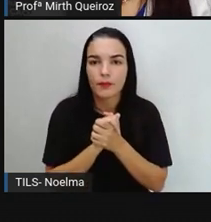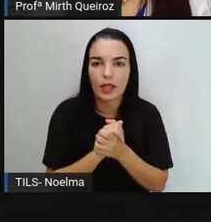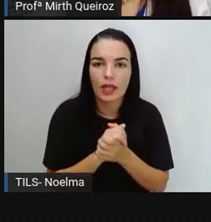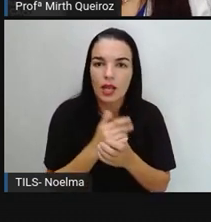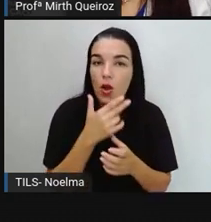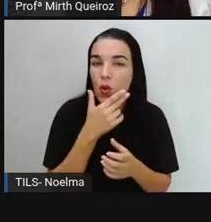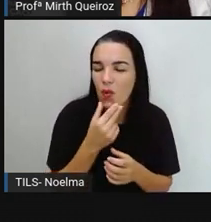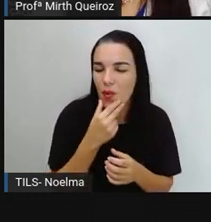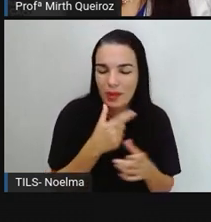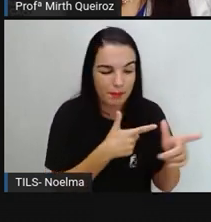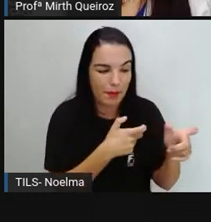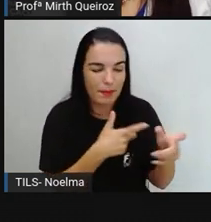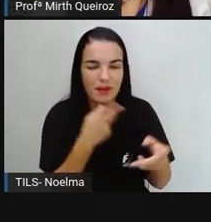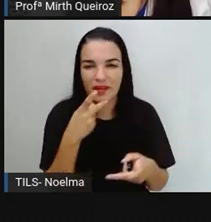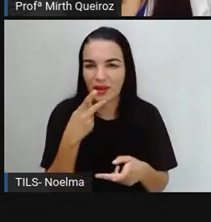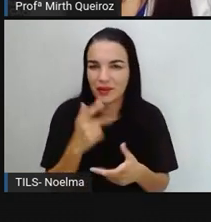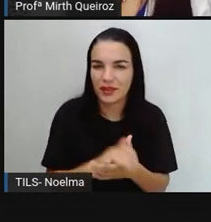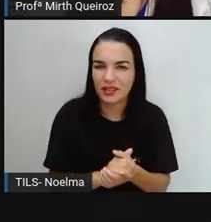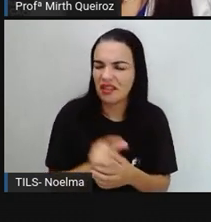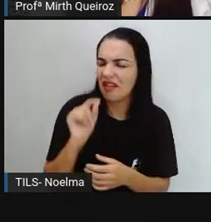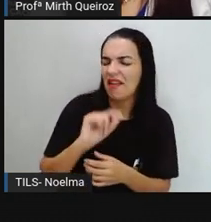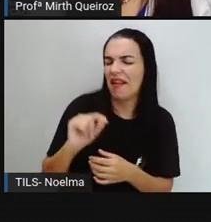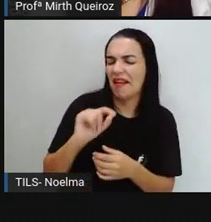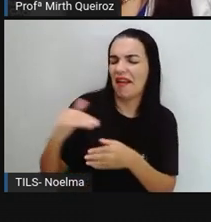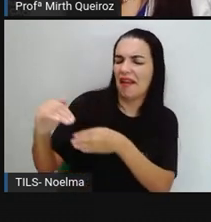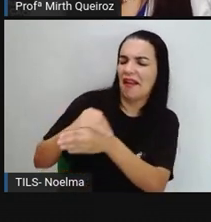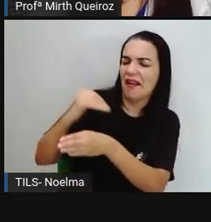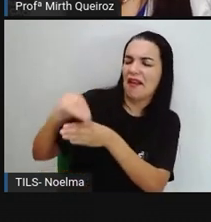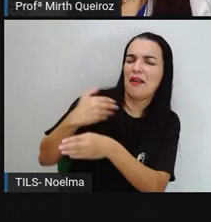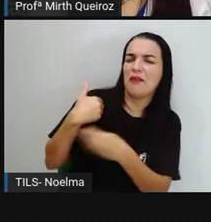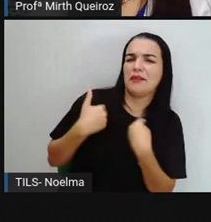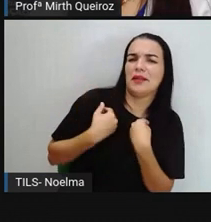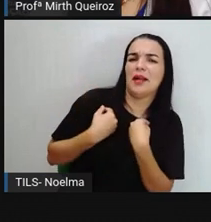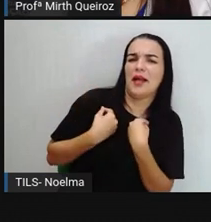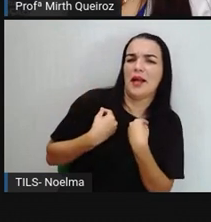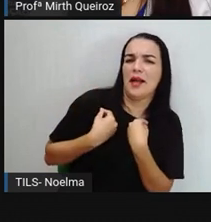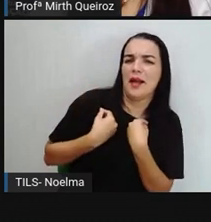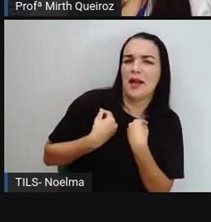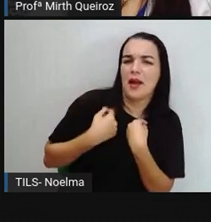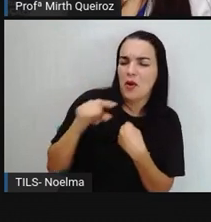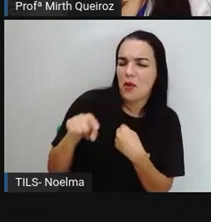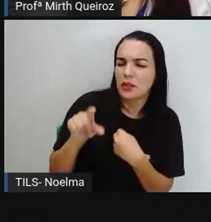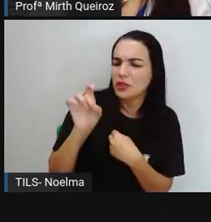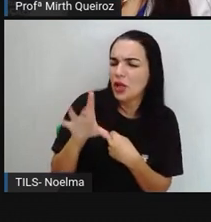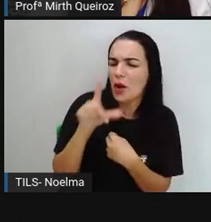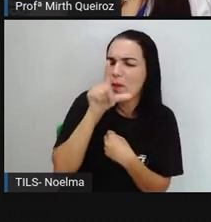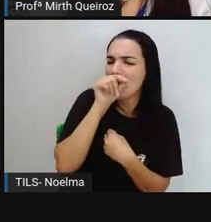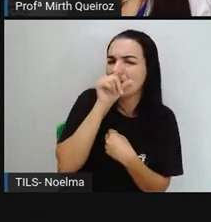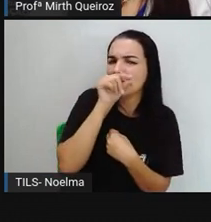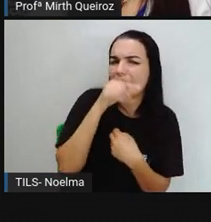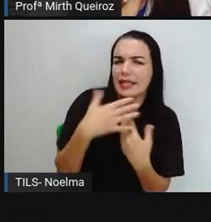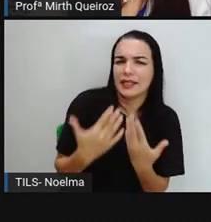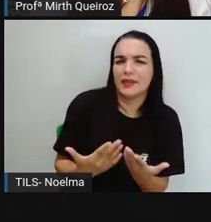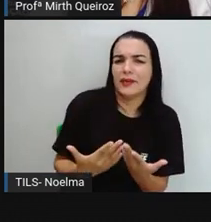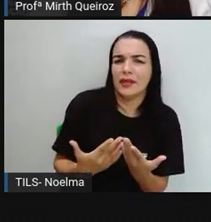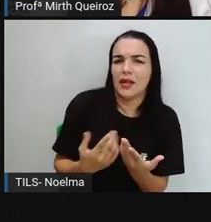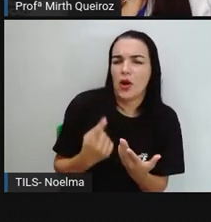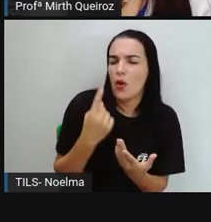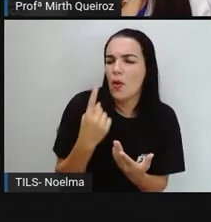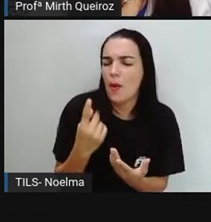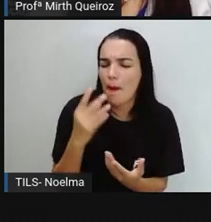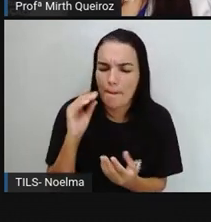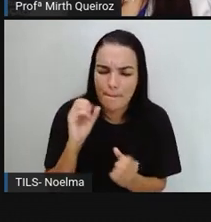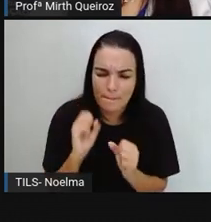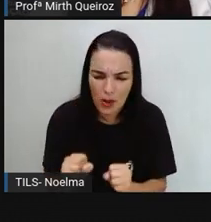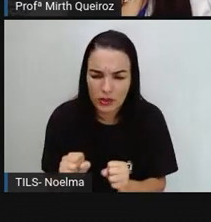Disse o caçador sorrindo: "Que conselho podes dar? Tu, um pobre passarinho,